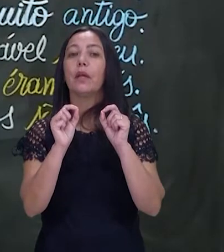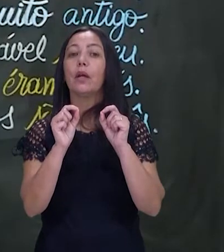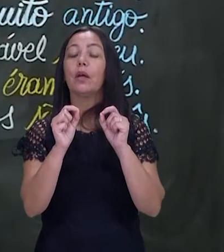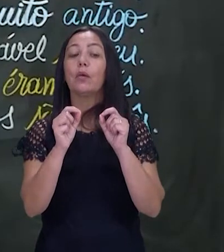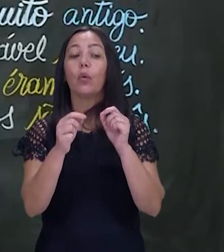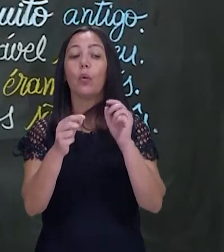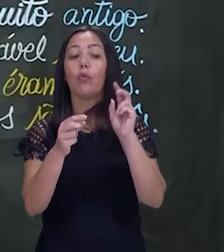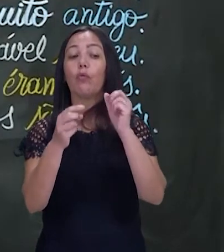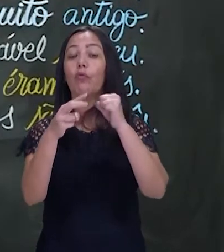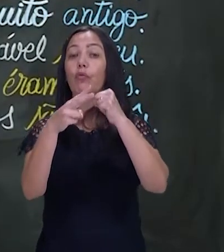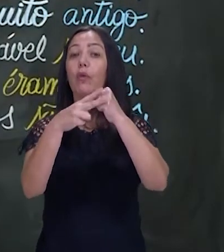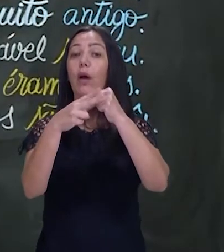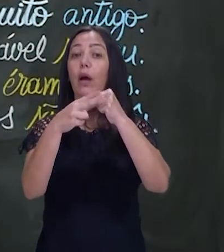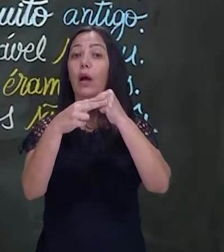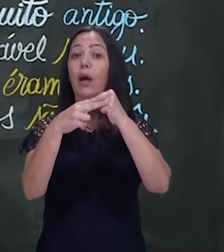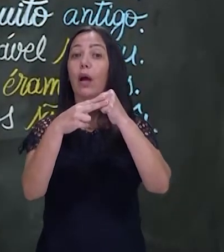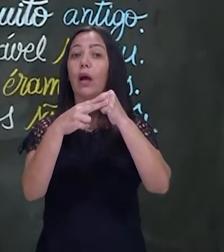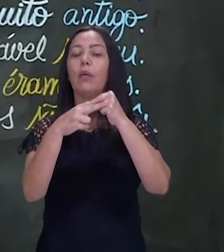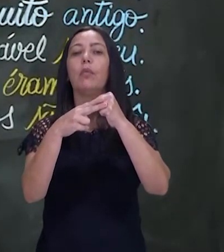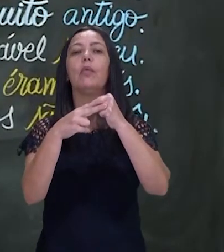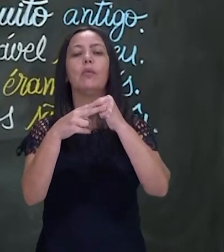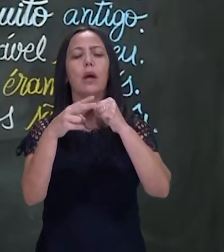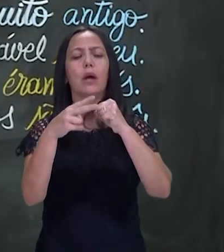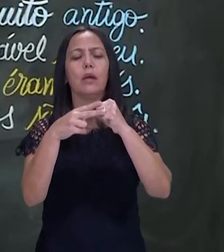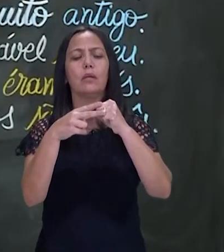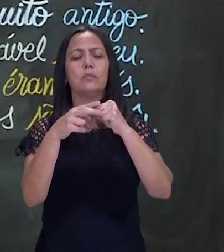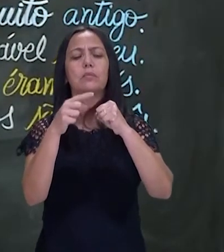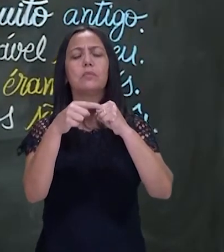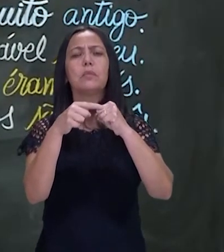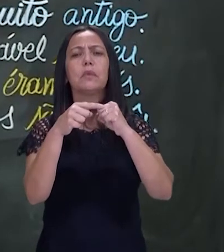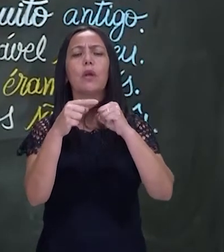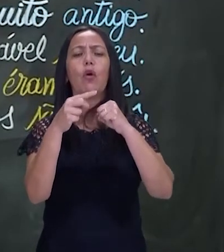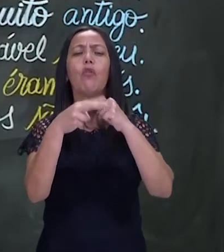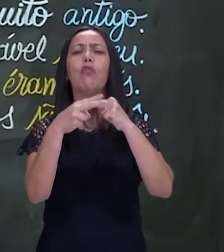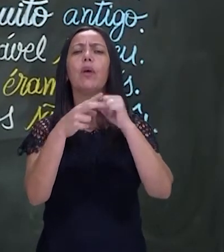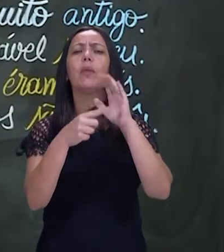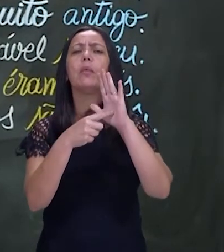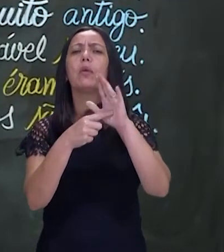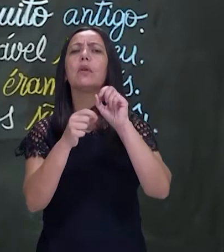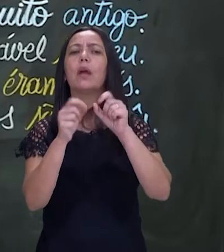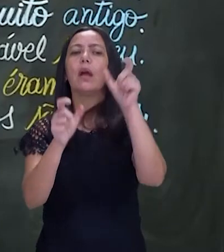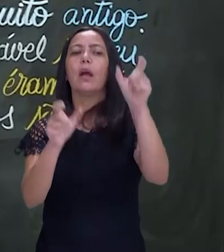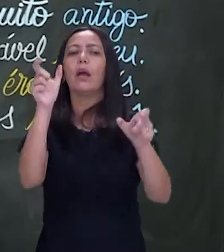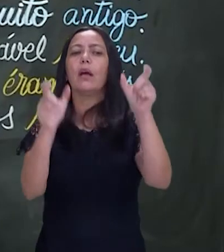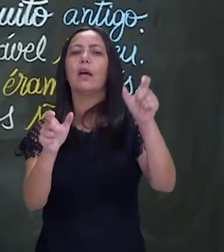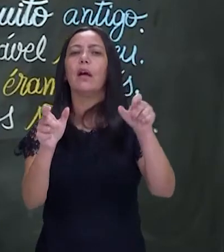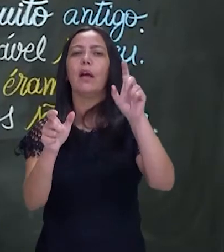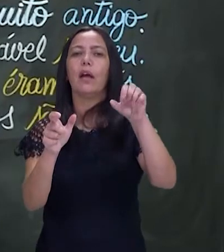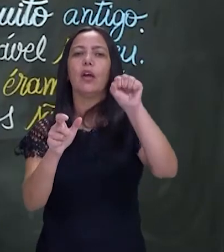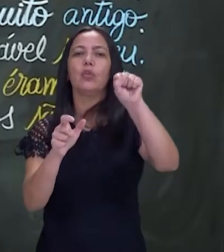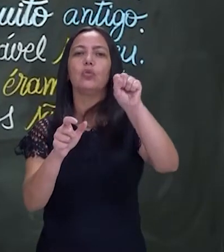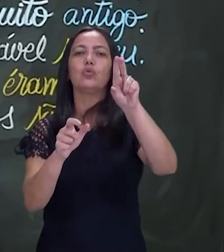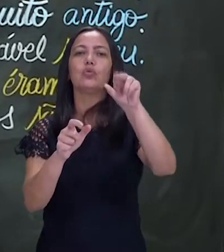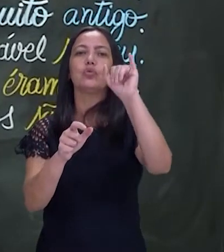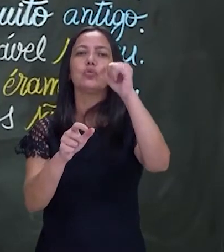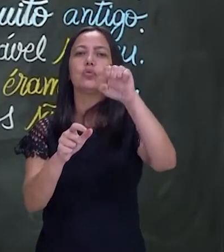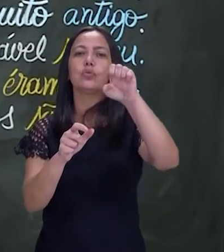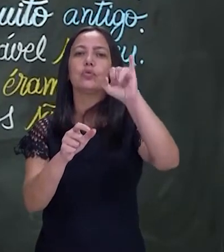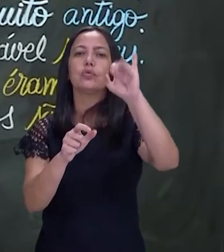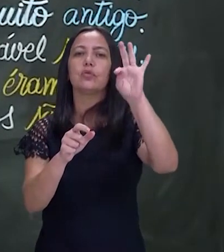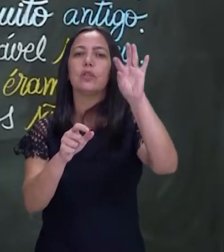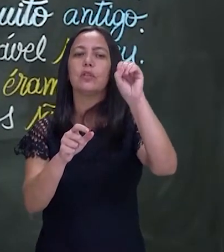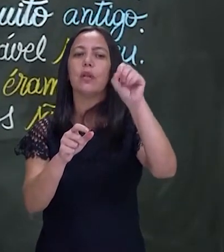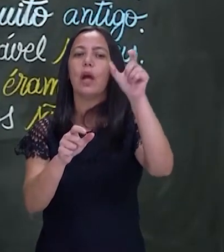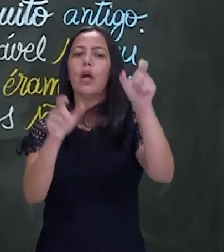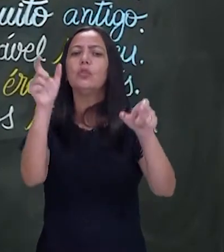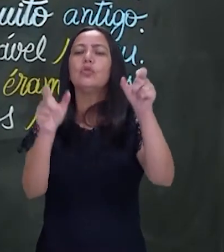verbo. Quando eu identifico o verbo, eu reconheço de quem eu estou falando. De quem eu estou falando? Dos jogadores. Isso aqui, no caso, é o sujeito. Os jogadores estão